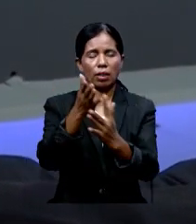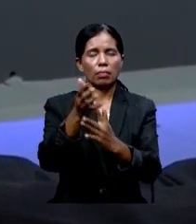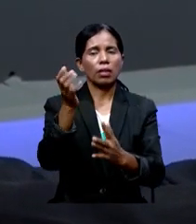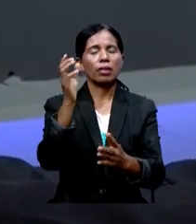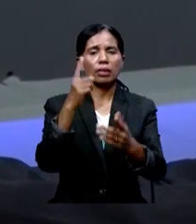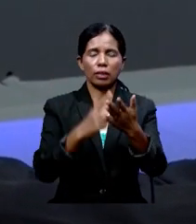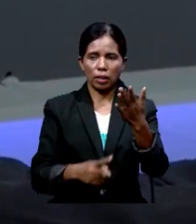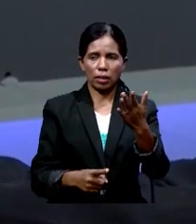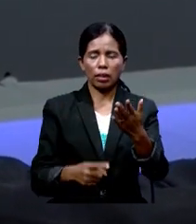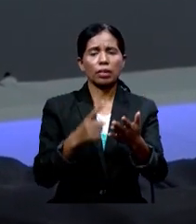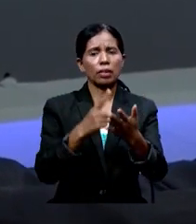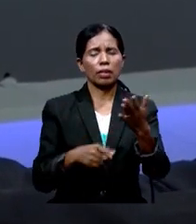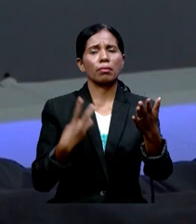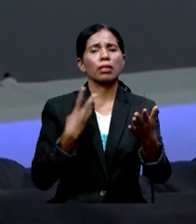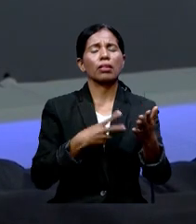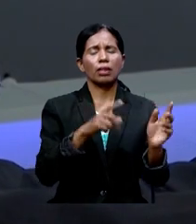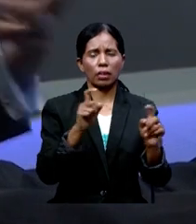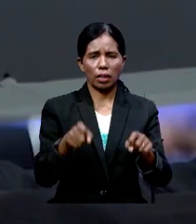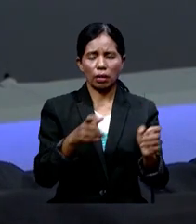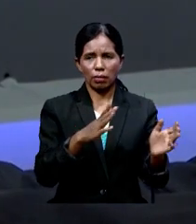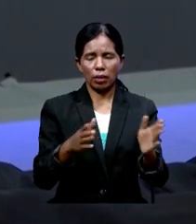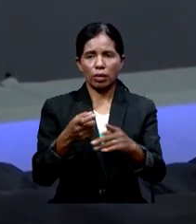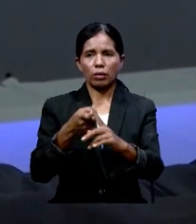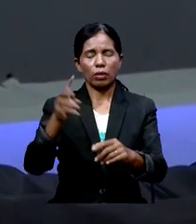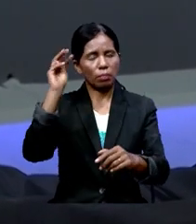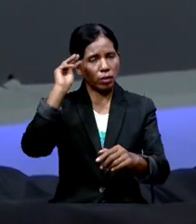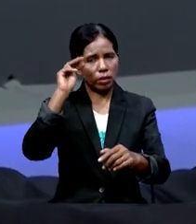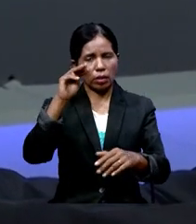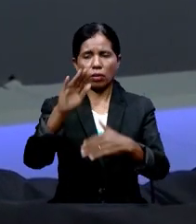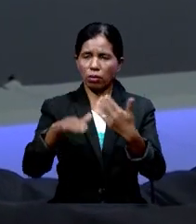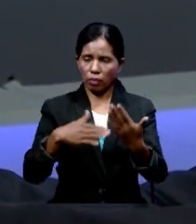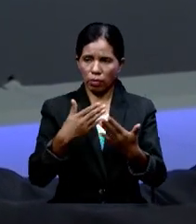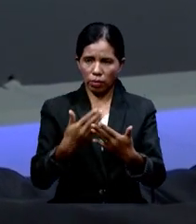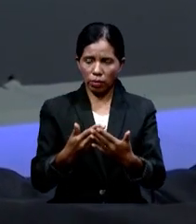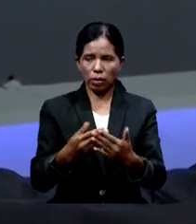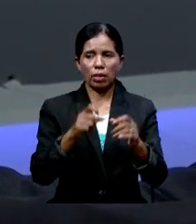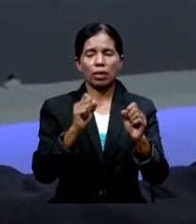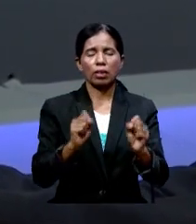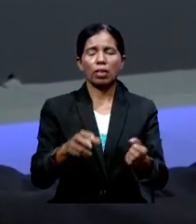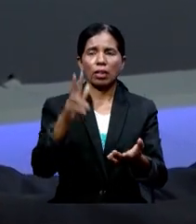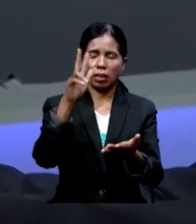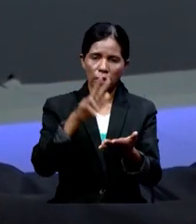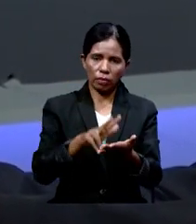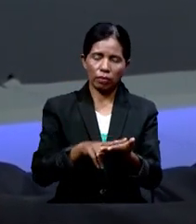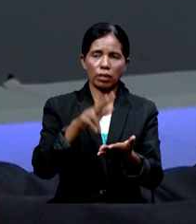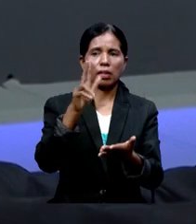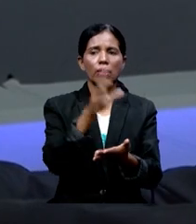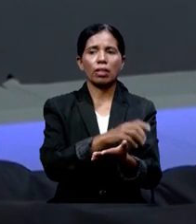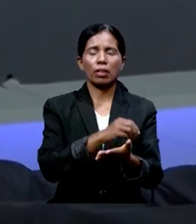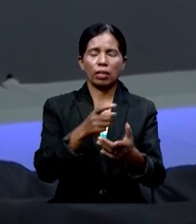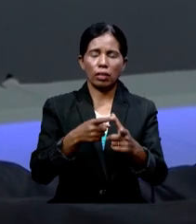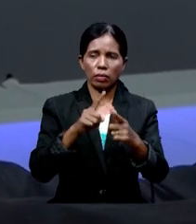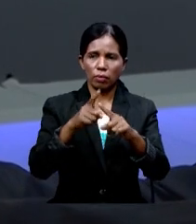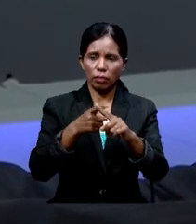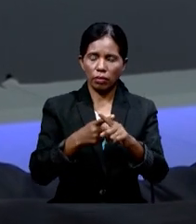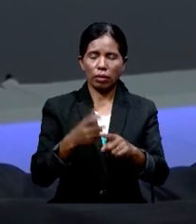saida saida mai ta tem que prepara o si ministério ho toto no ne tem que ratifica fula ainda depois